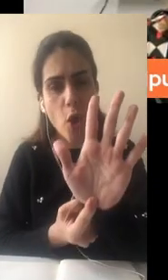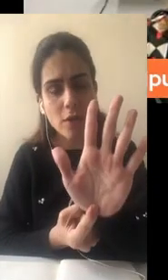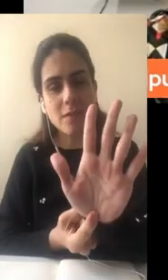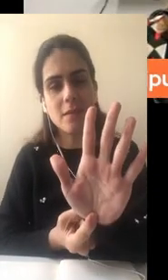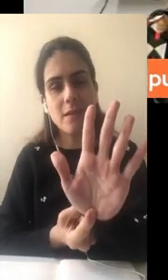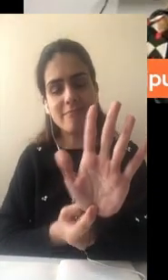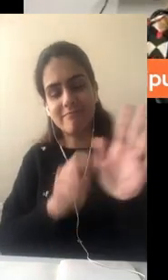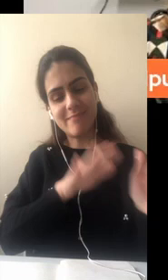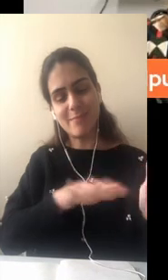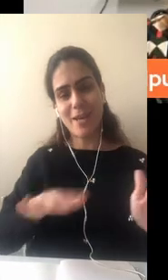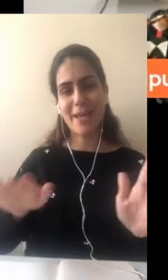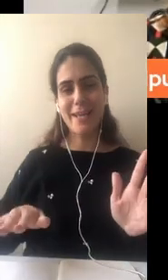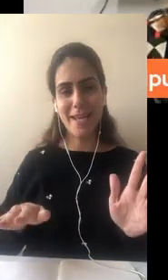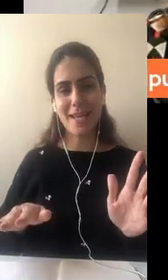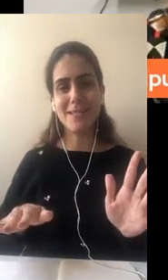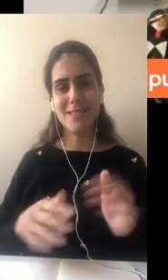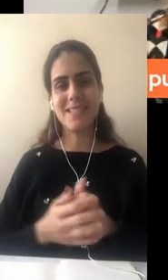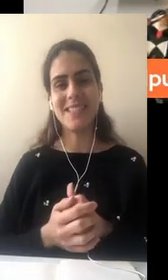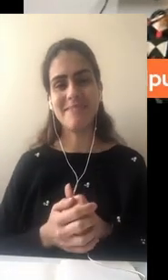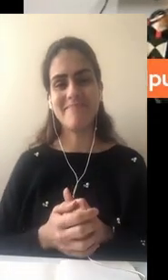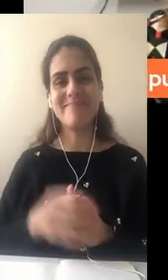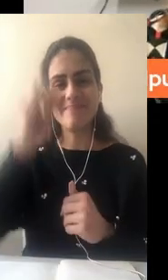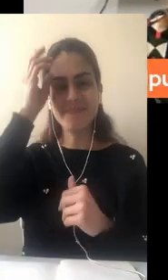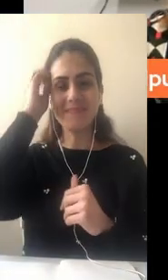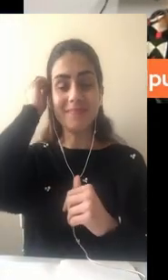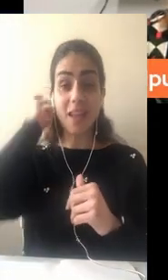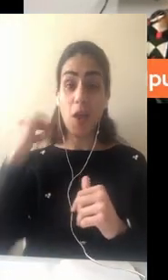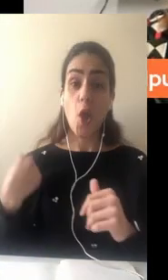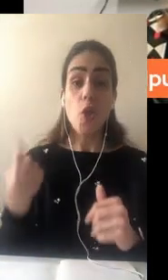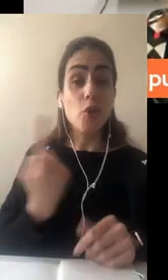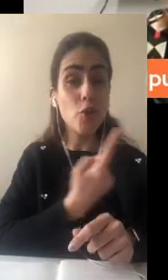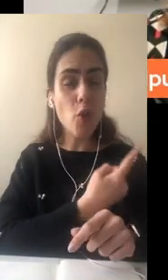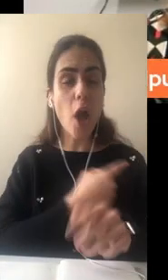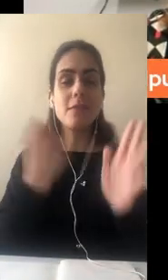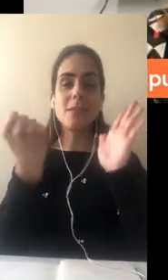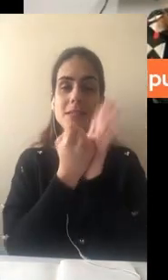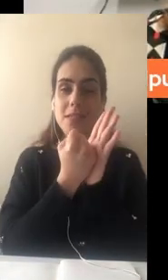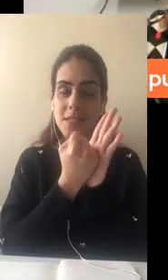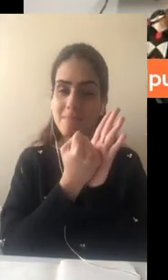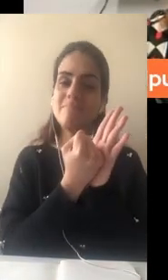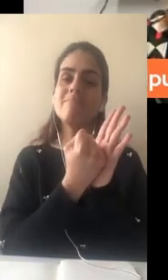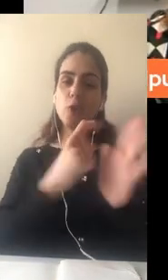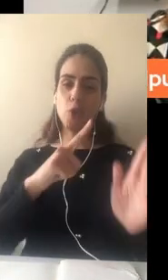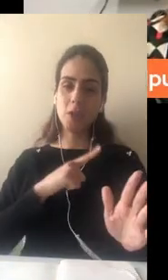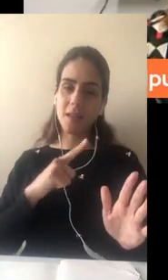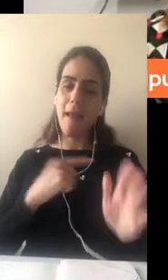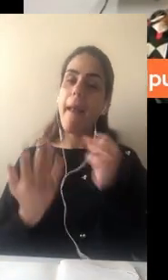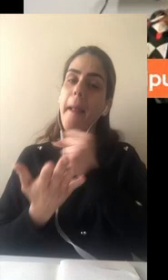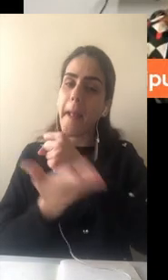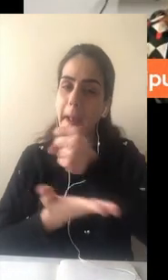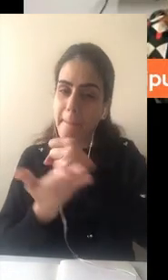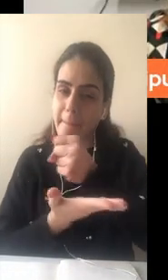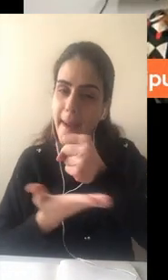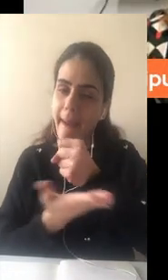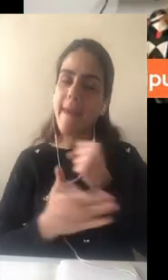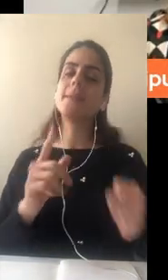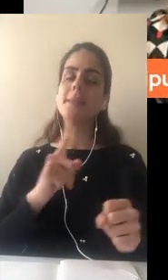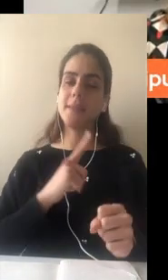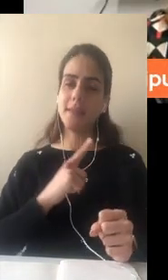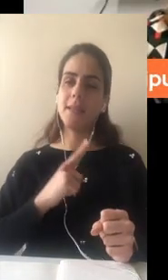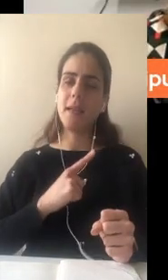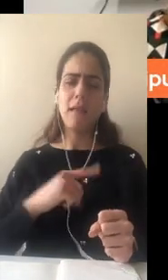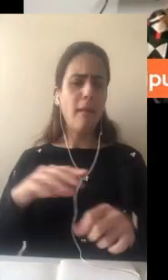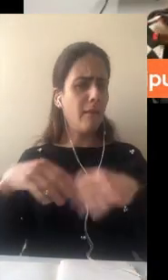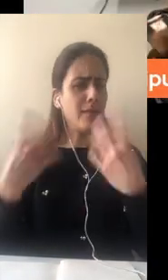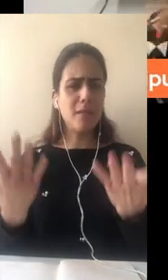símbolos, nós temos uma data, nós temos Uhum, ícones, nós temos princípios que uhum. tem a ver com a nossa fé. E você